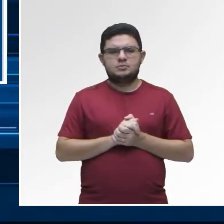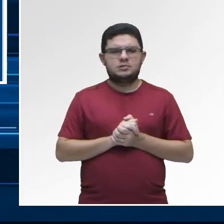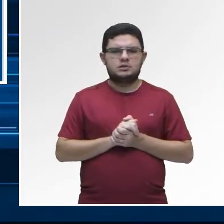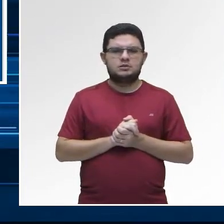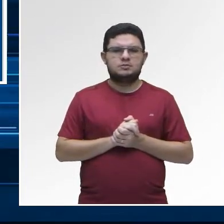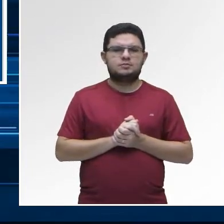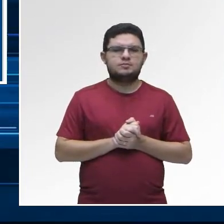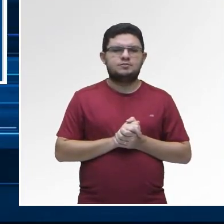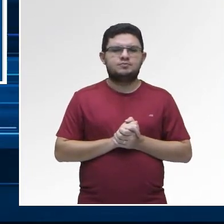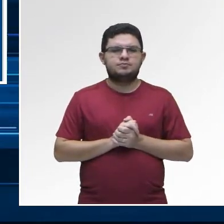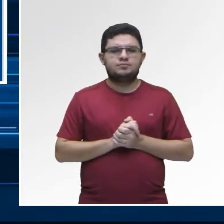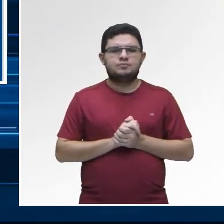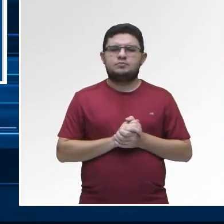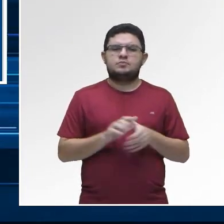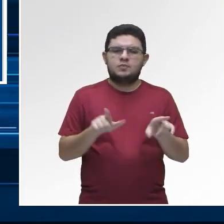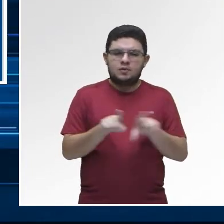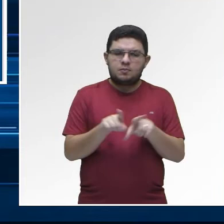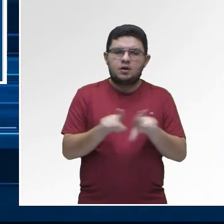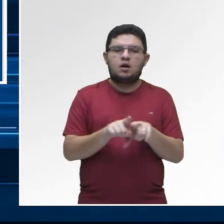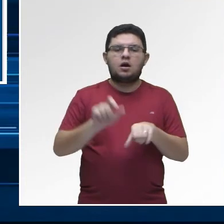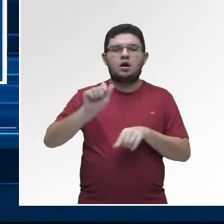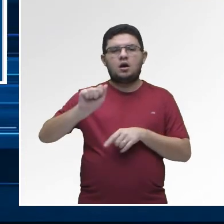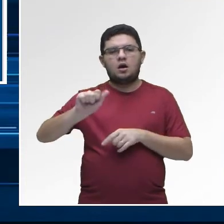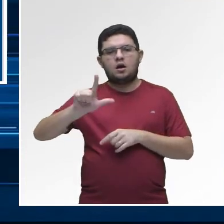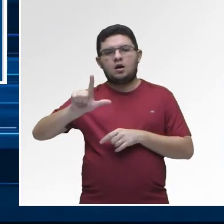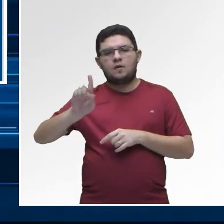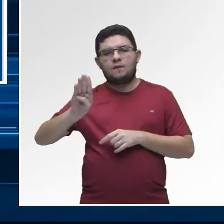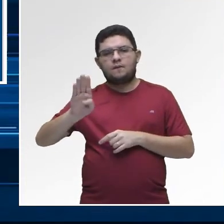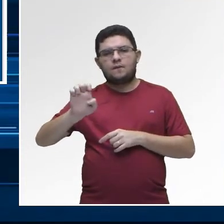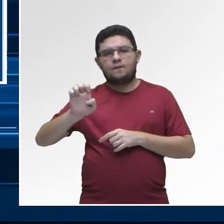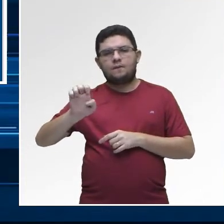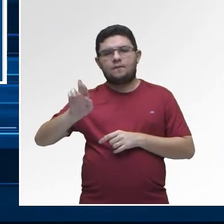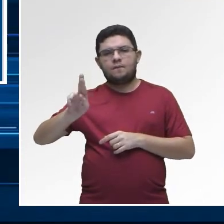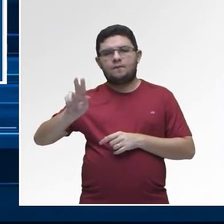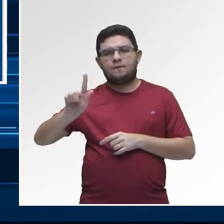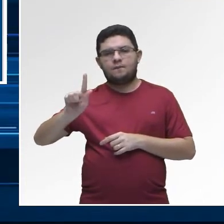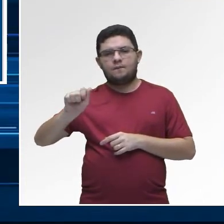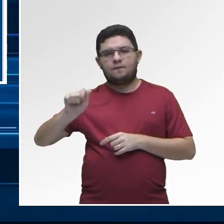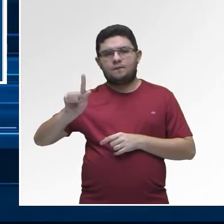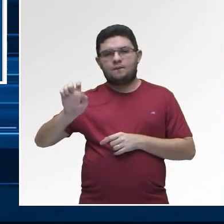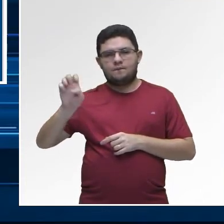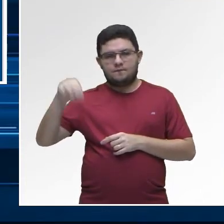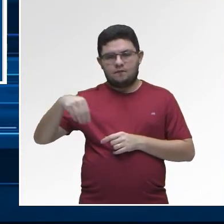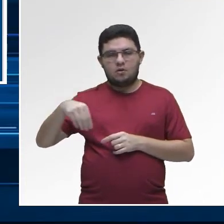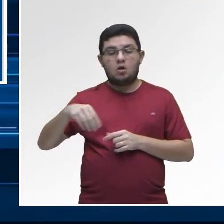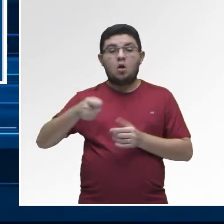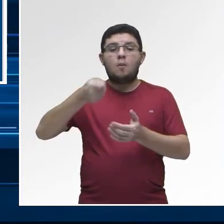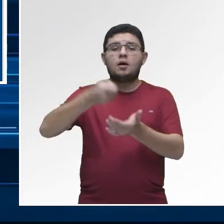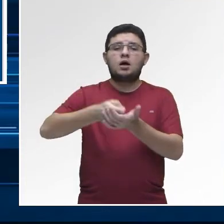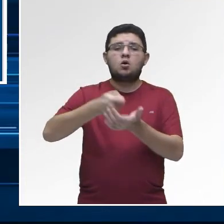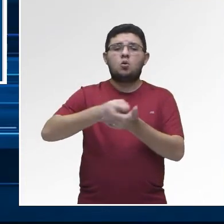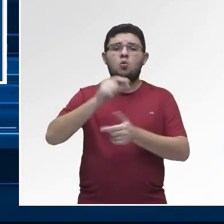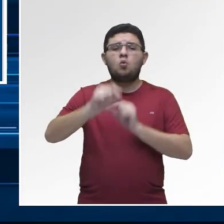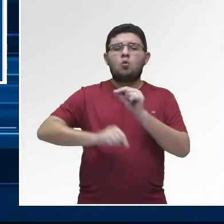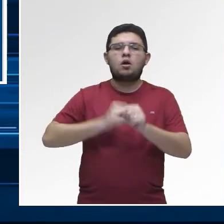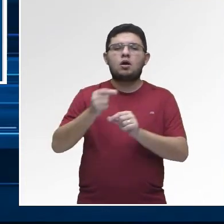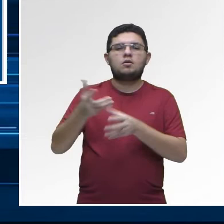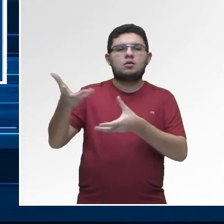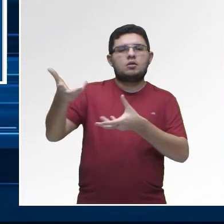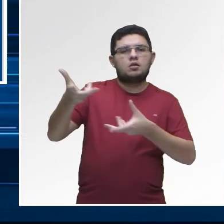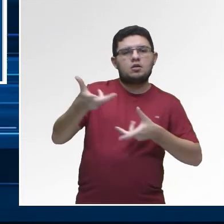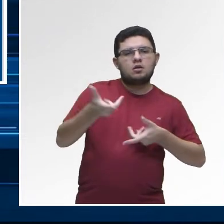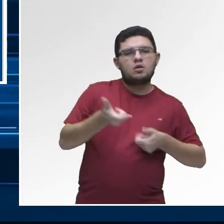vida. Albergagem, né? Albergagem, obrigação de dar abrigo e alimento para o